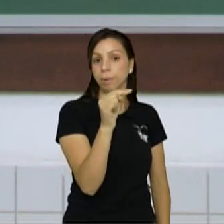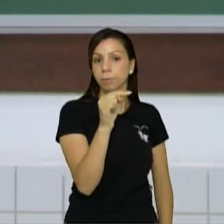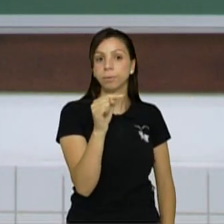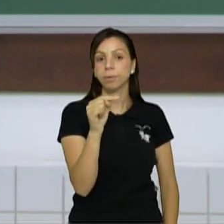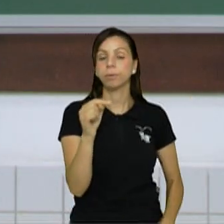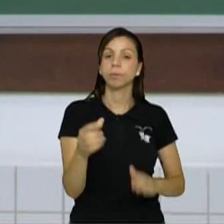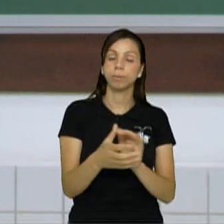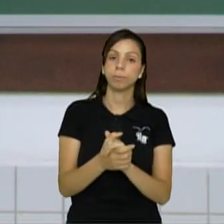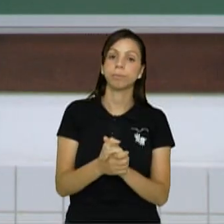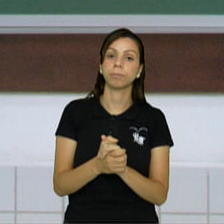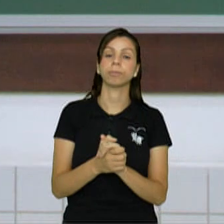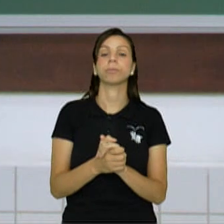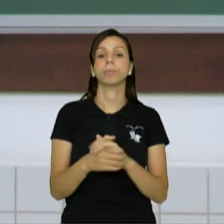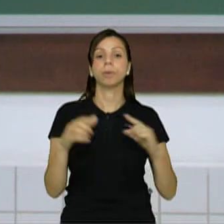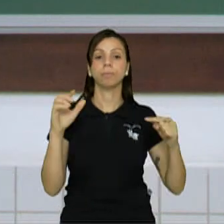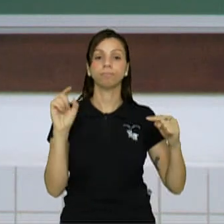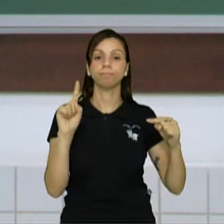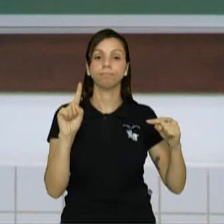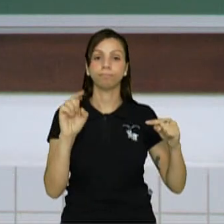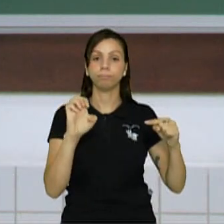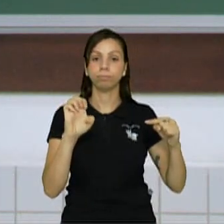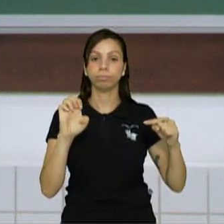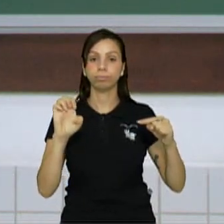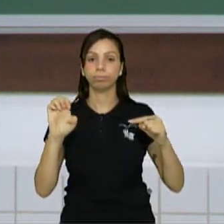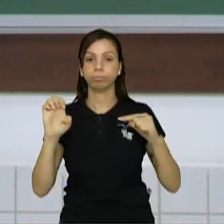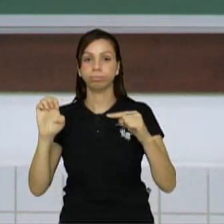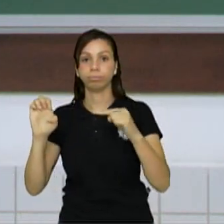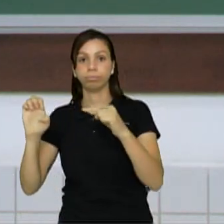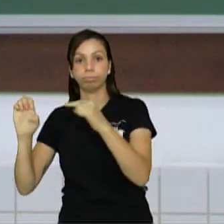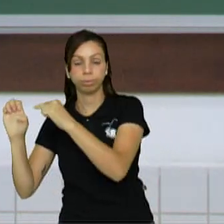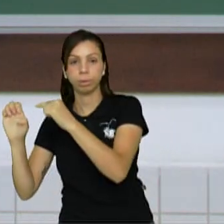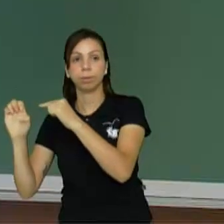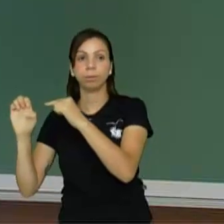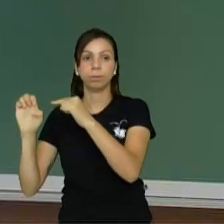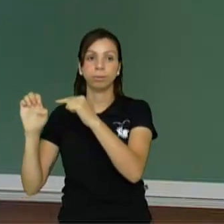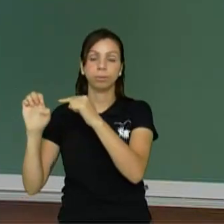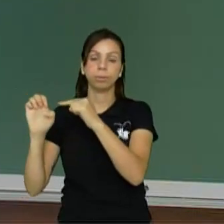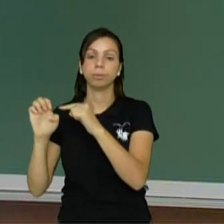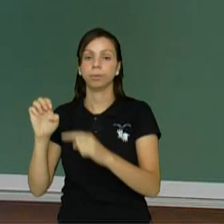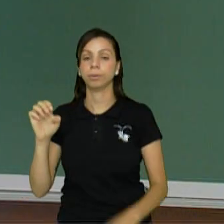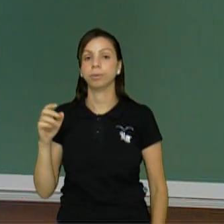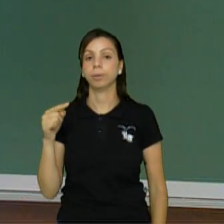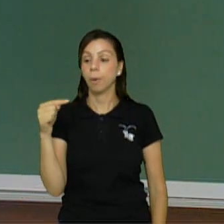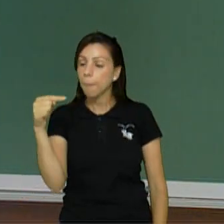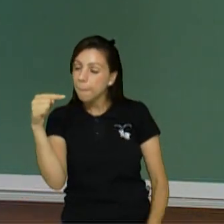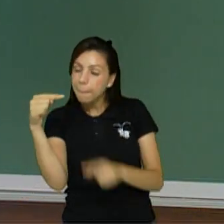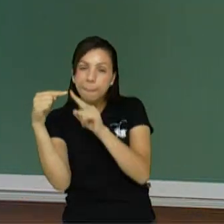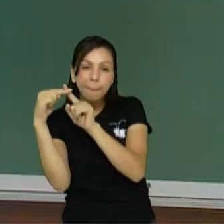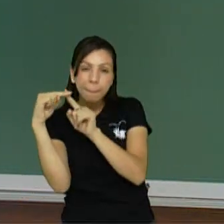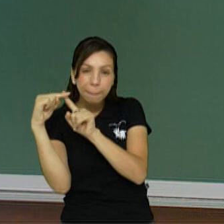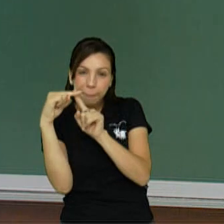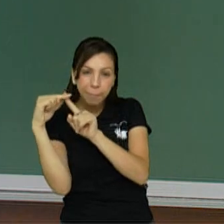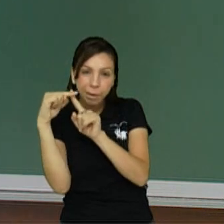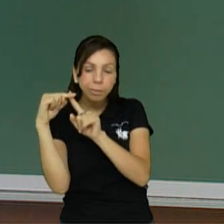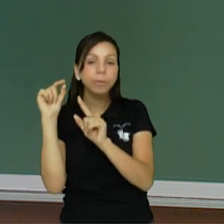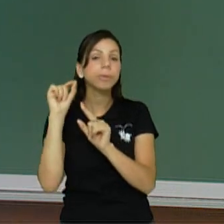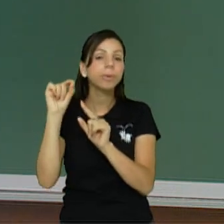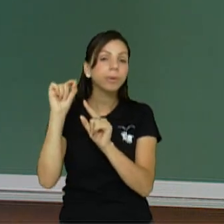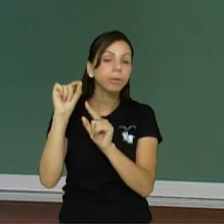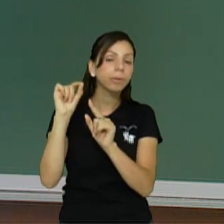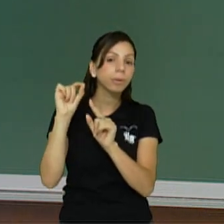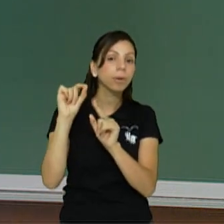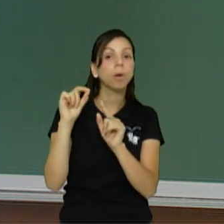metros por segundo no sentido da correnteza. Vale destacar que este sinal de menos, ele indica